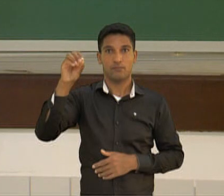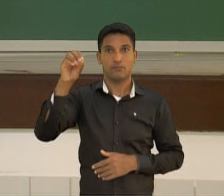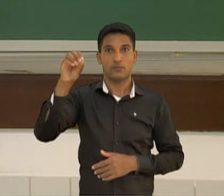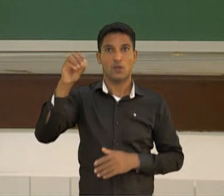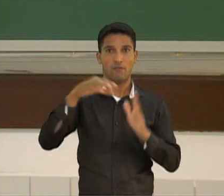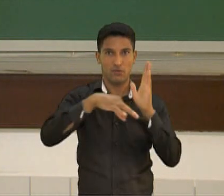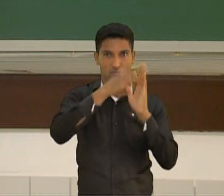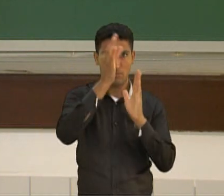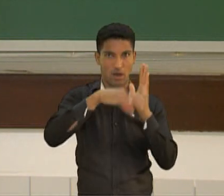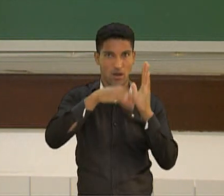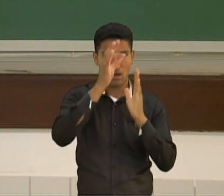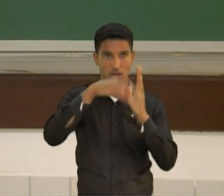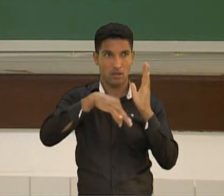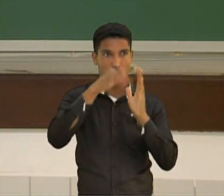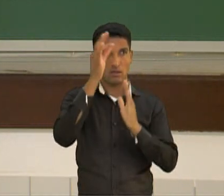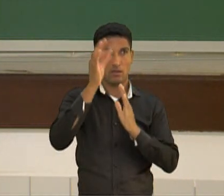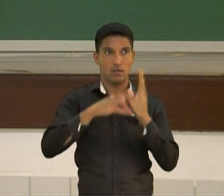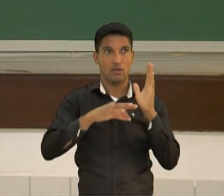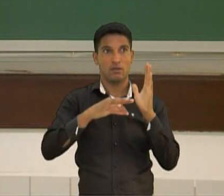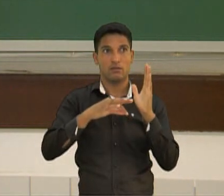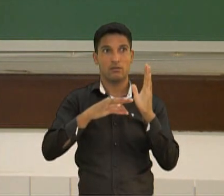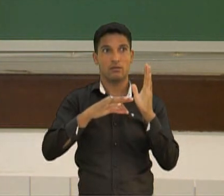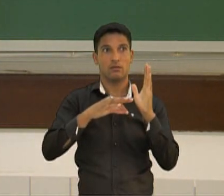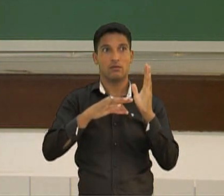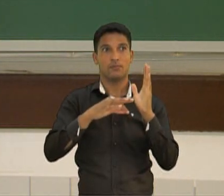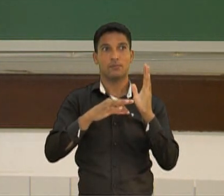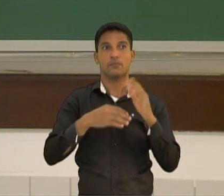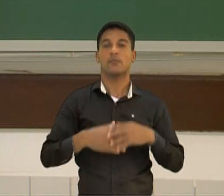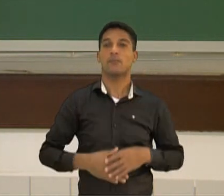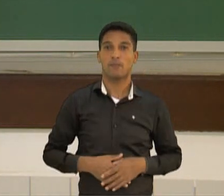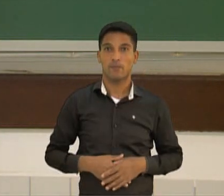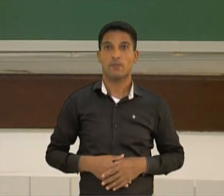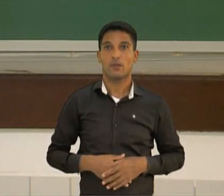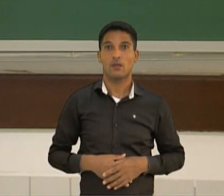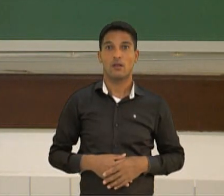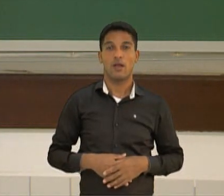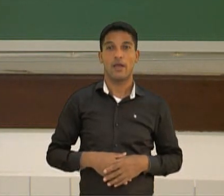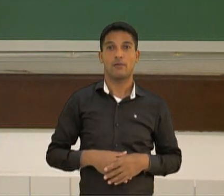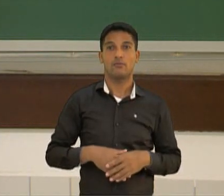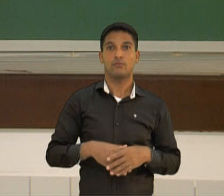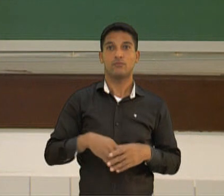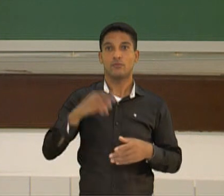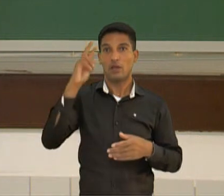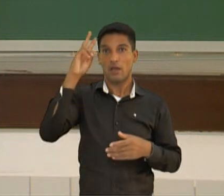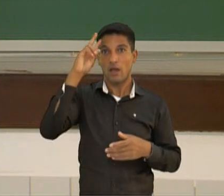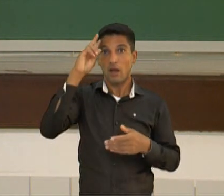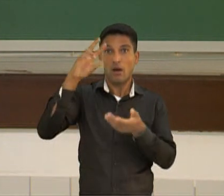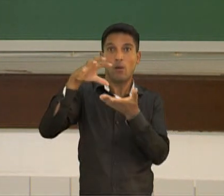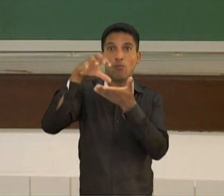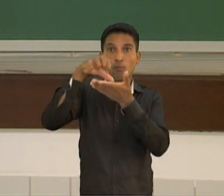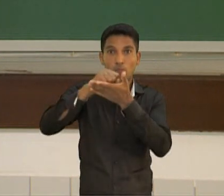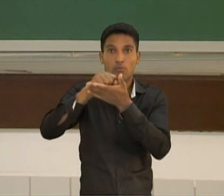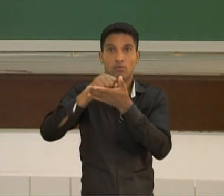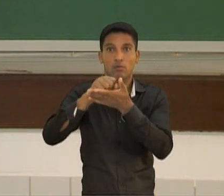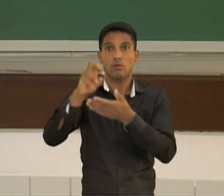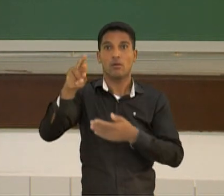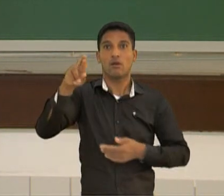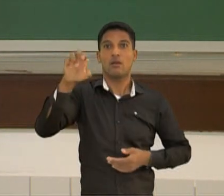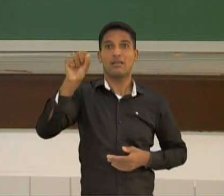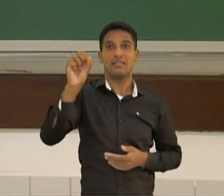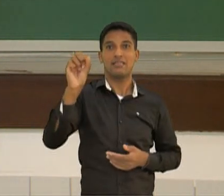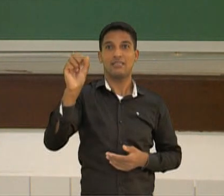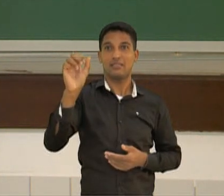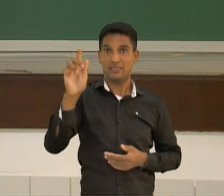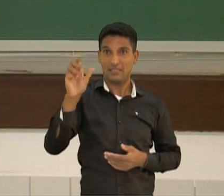gente? Inclusive, esses registros históricos que a professora constantemente fala nas aulas que é importante através da arte, né?